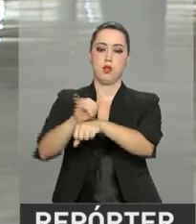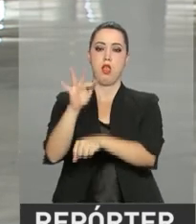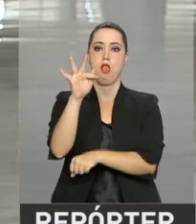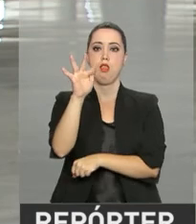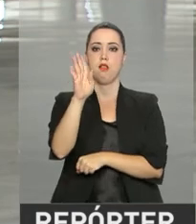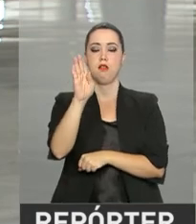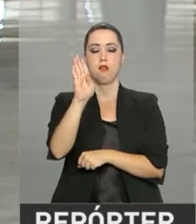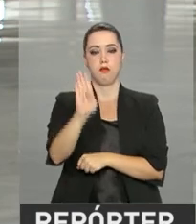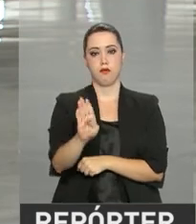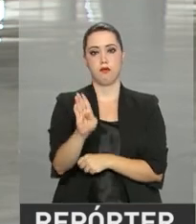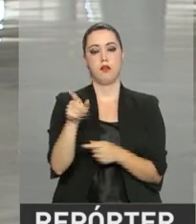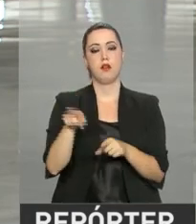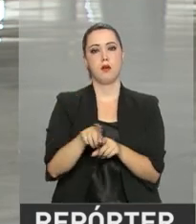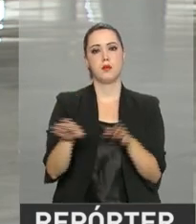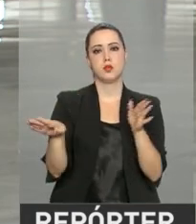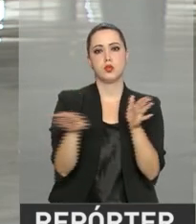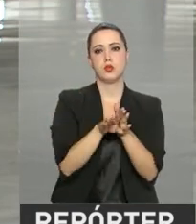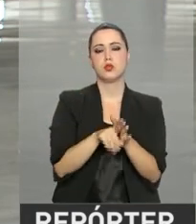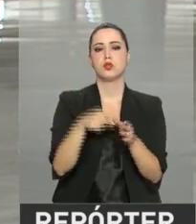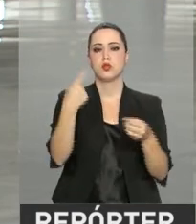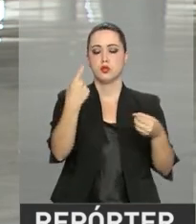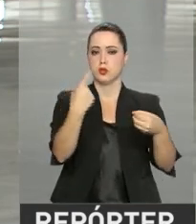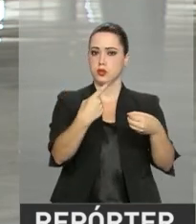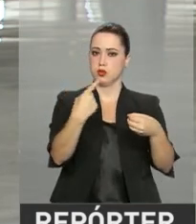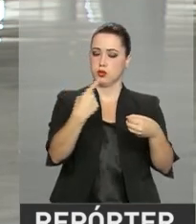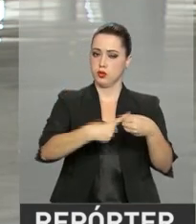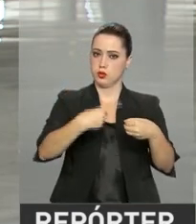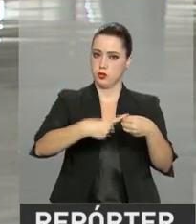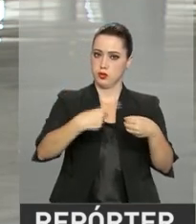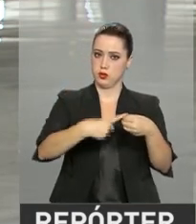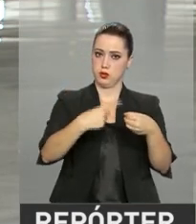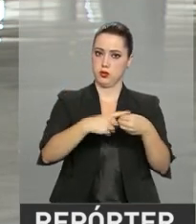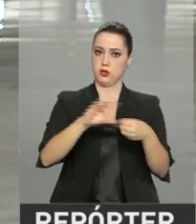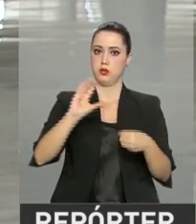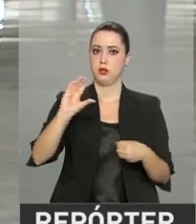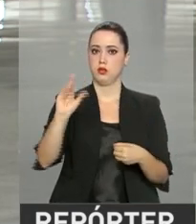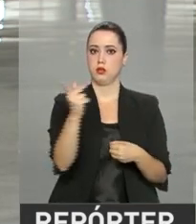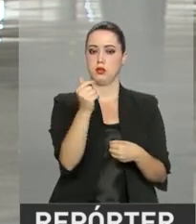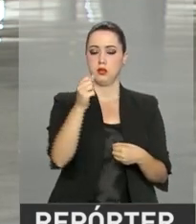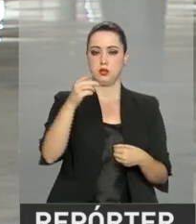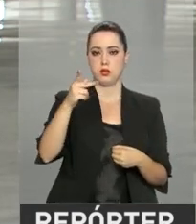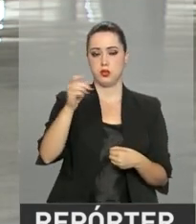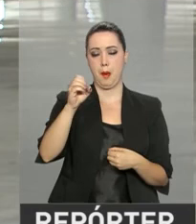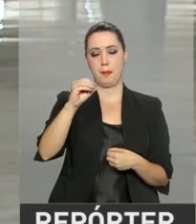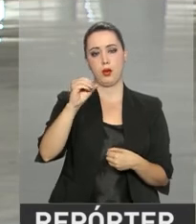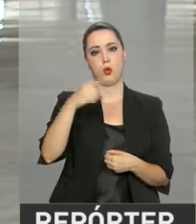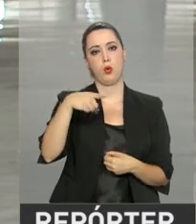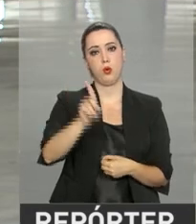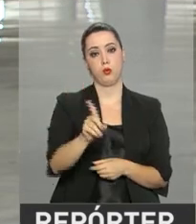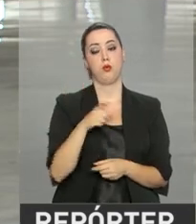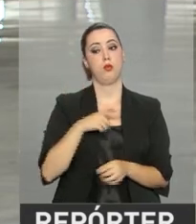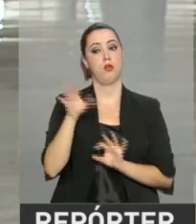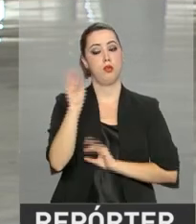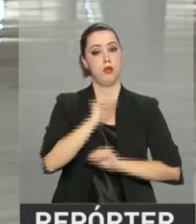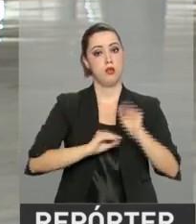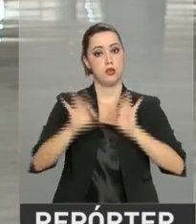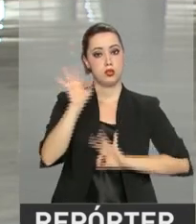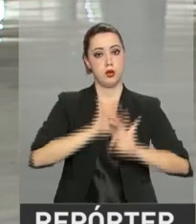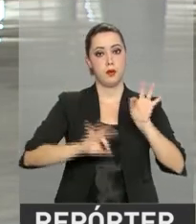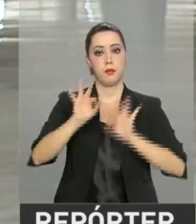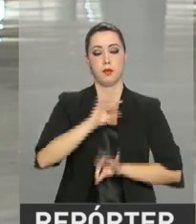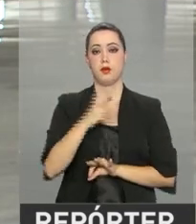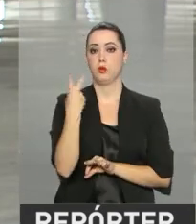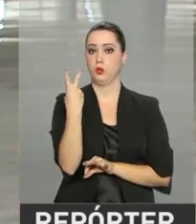previsão de chegada a chapecó em santa catarina às nove da noite desta terça aeronave será adaptada para o transporte de duas uti